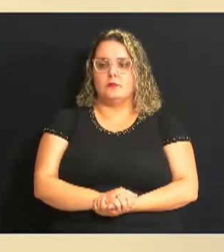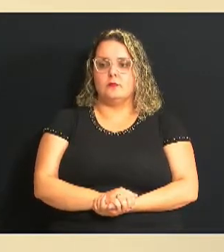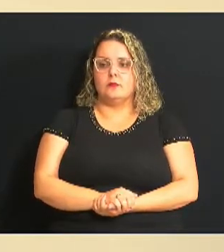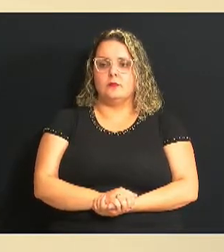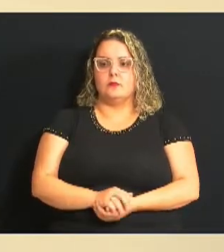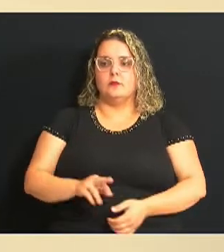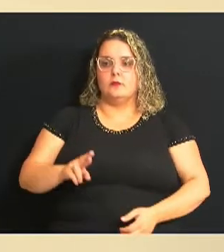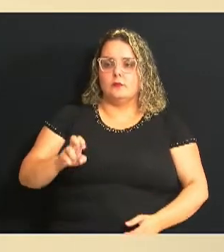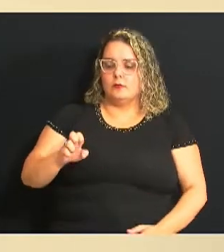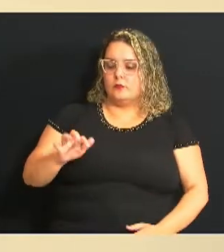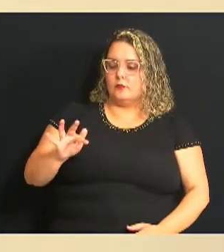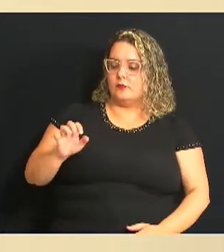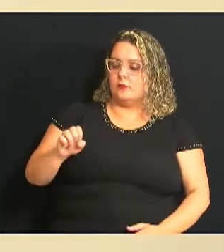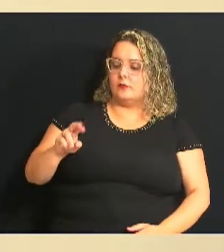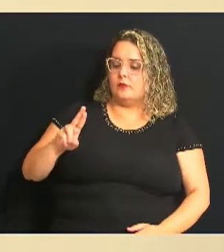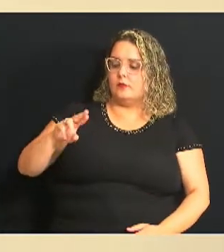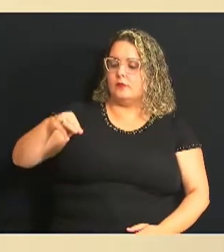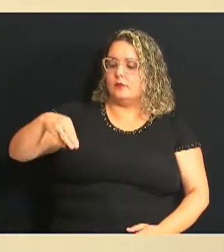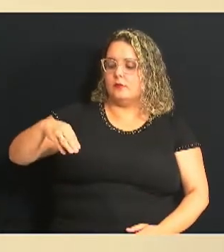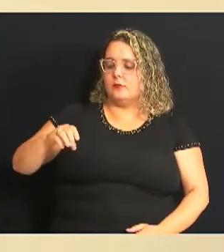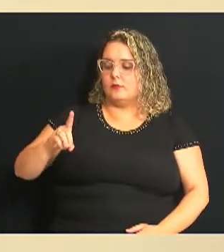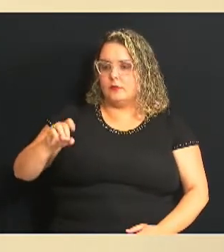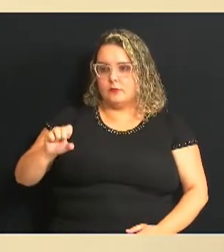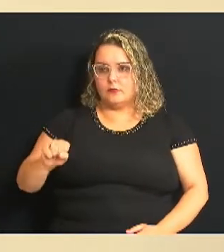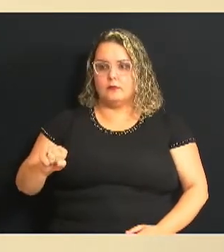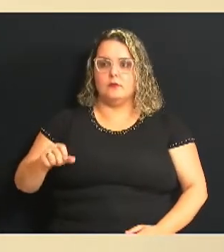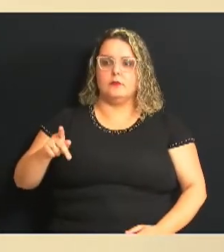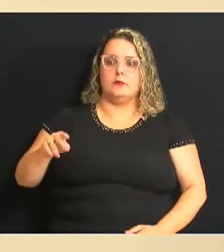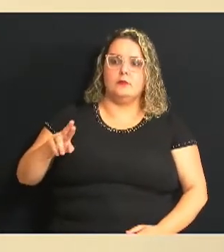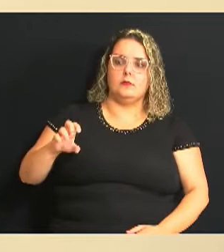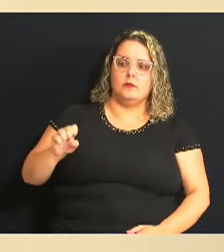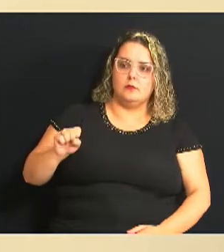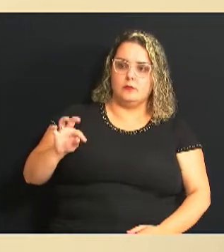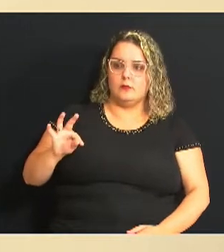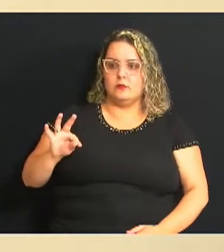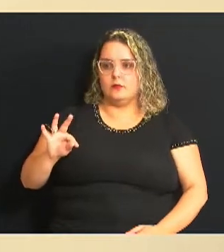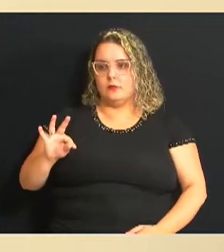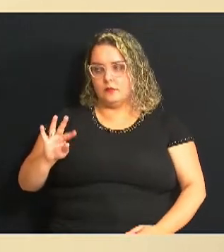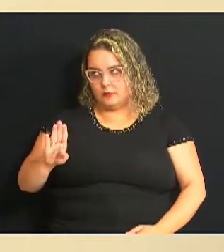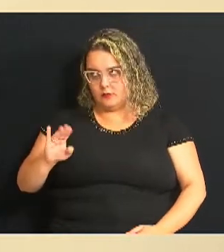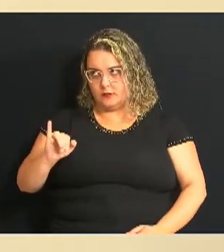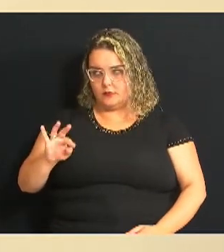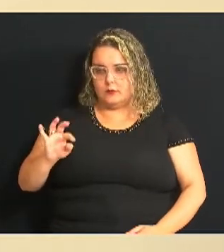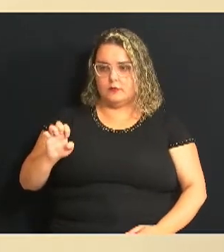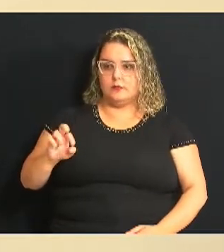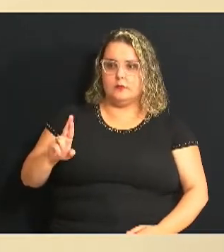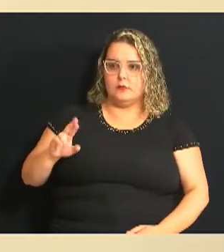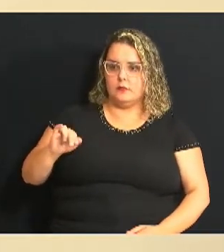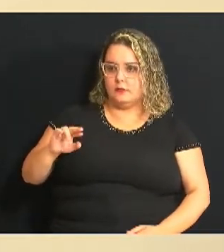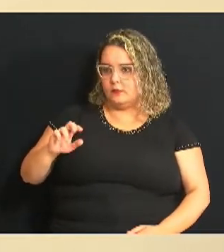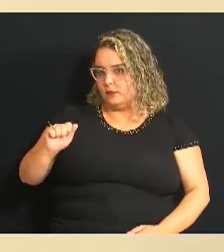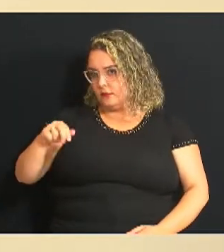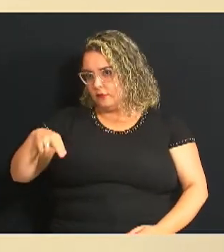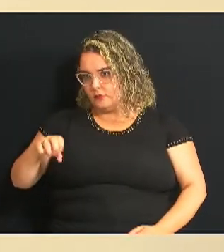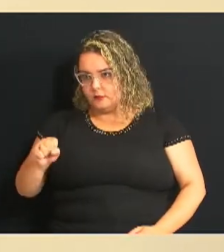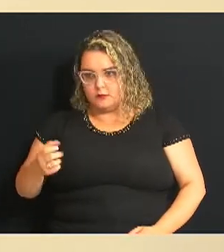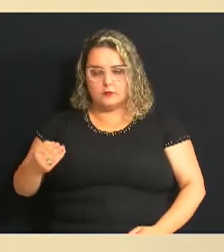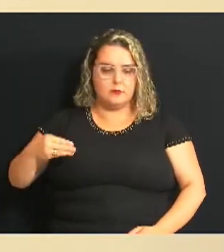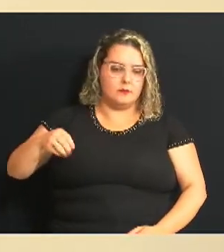reformados, luteranos, presbiterianos, anabatistas, batistas, congregacionais, puritanos,